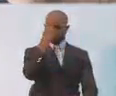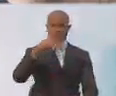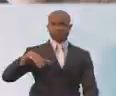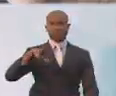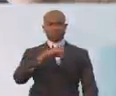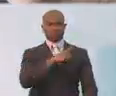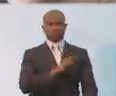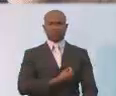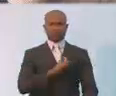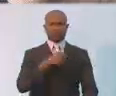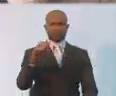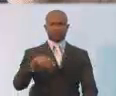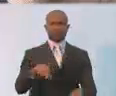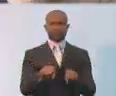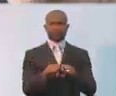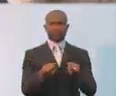presentes.